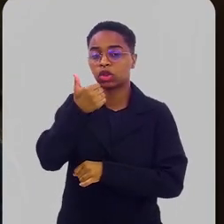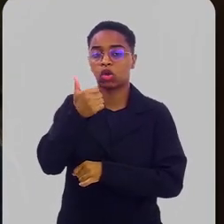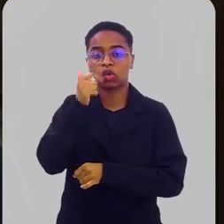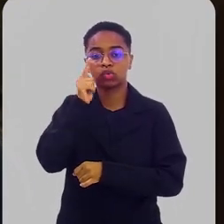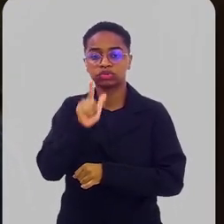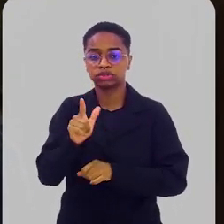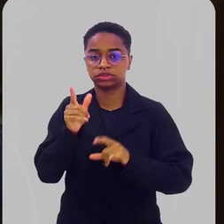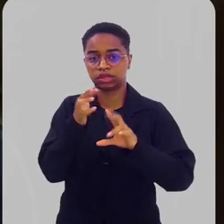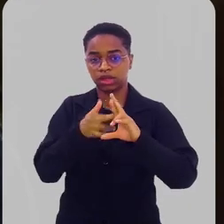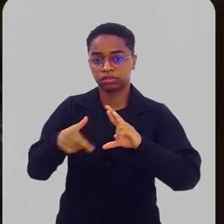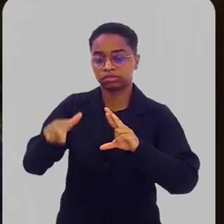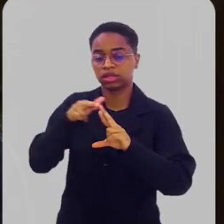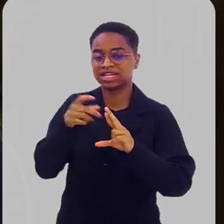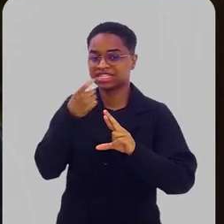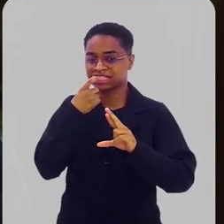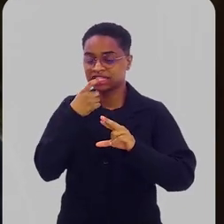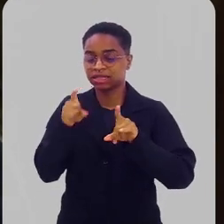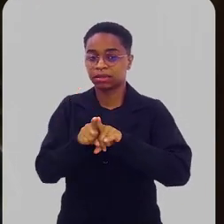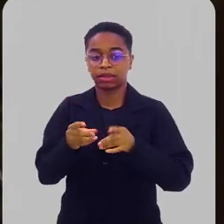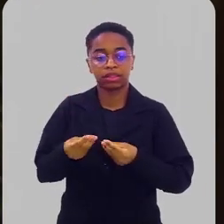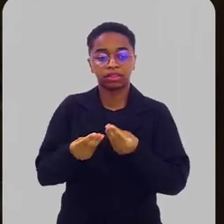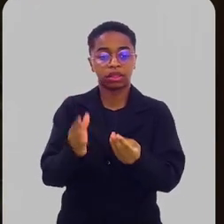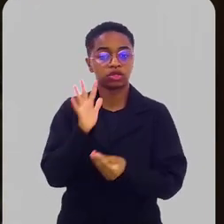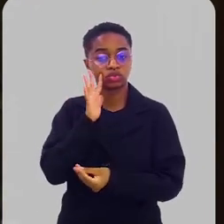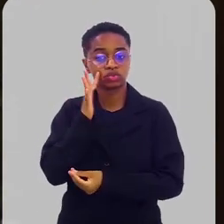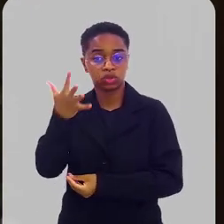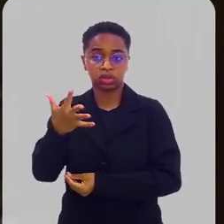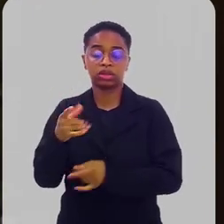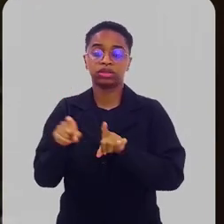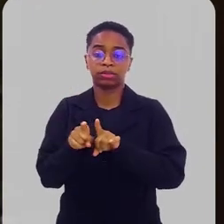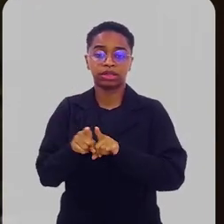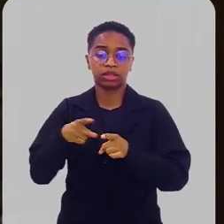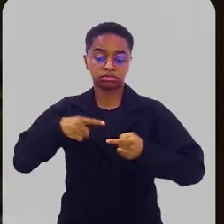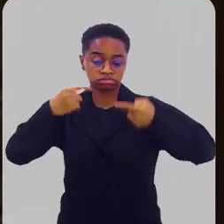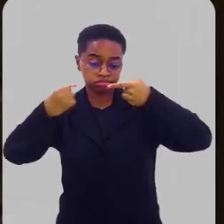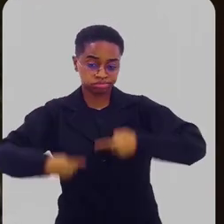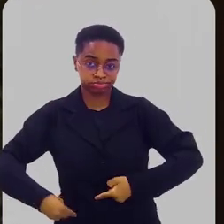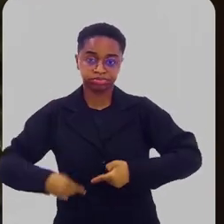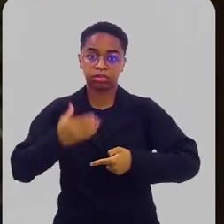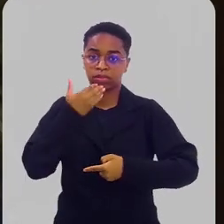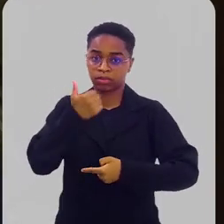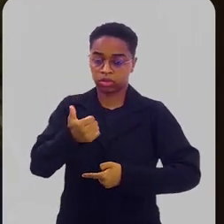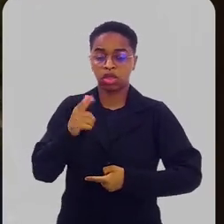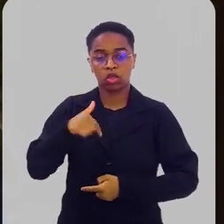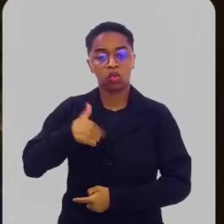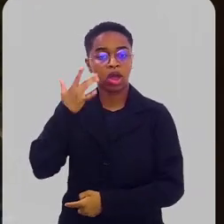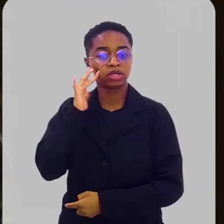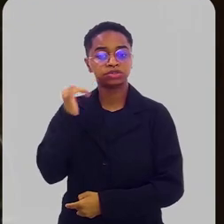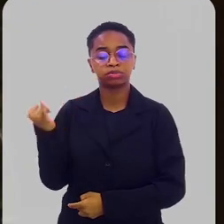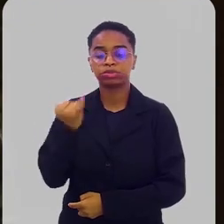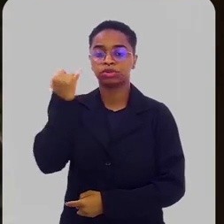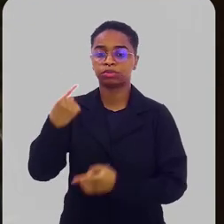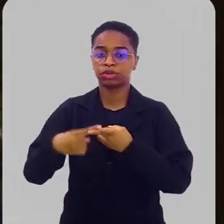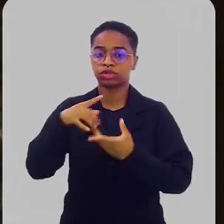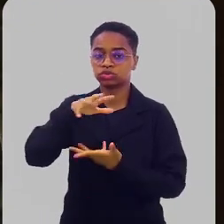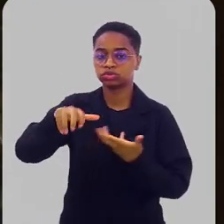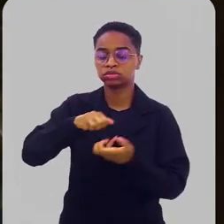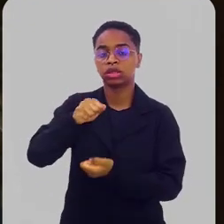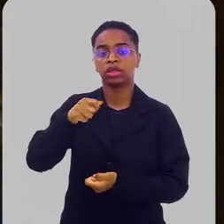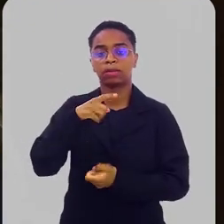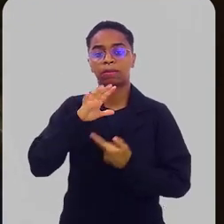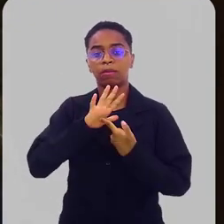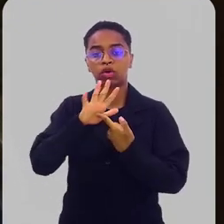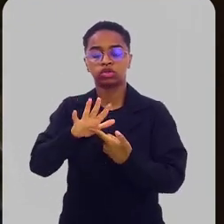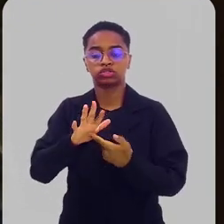plásticos, ter novas soluções para os clientes e você ter um diferencial competitivo também. Eu acho que esse ponto é importante. A sustentabilidade pode trazer